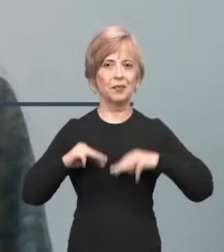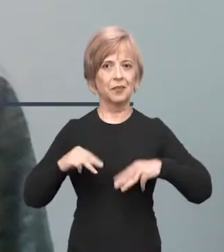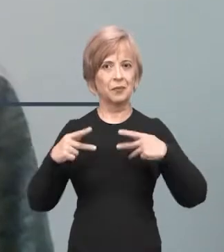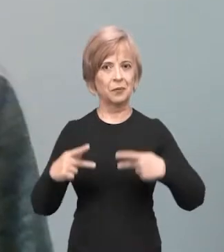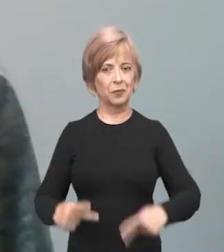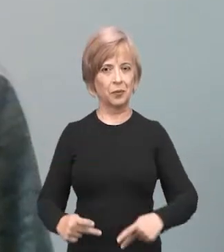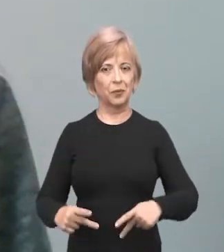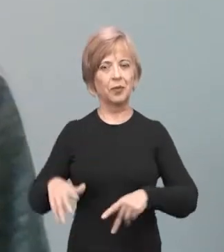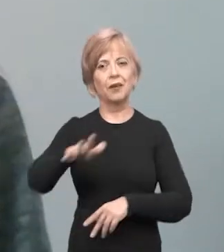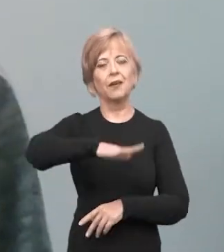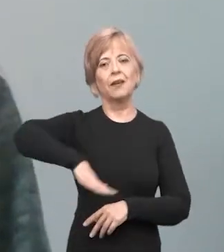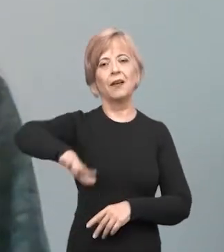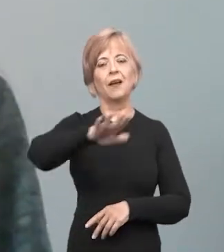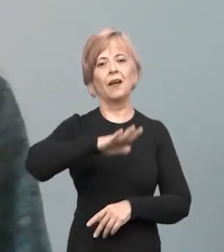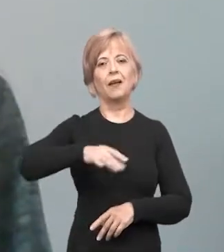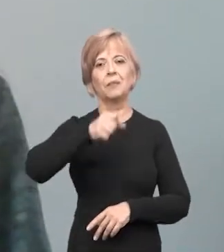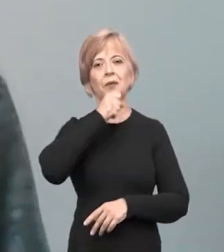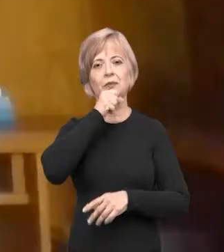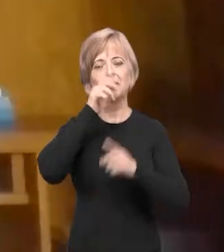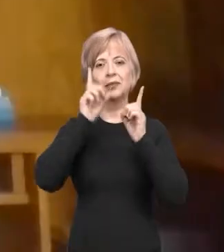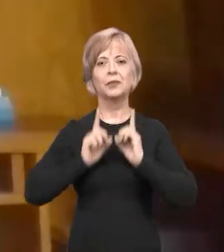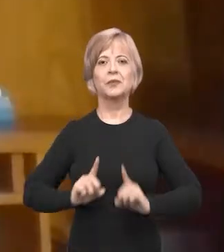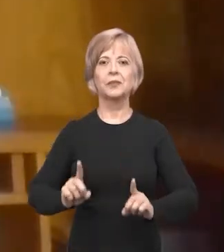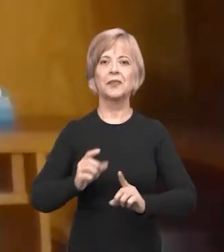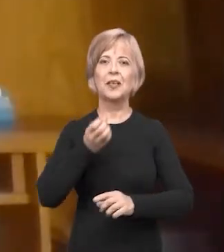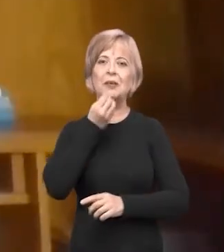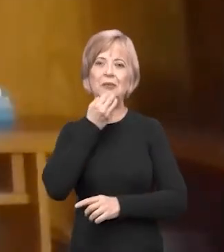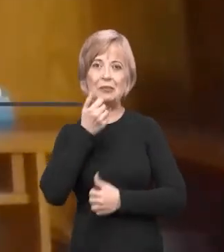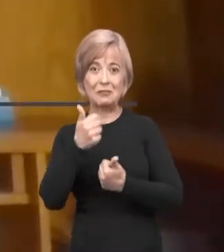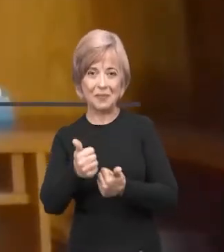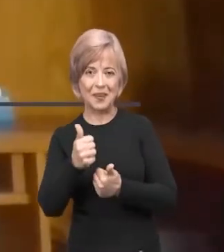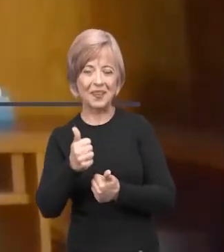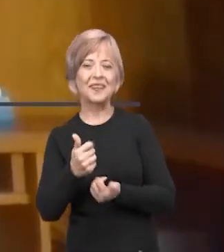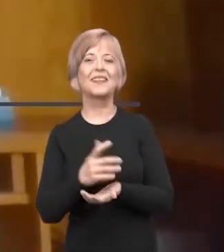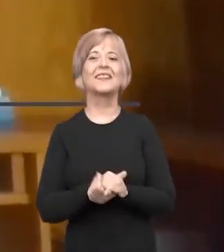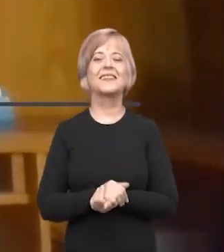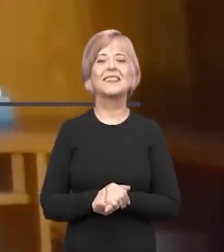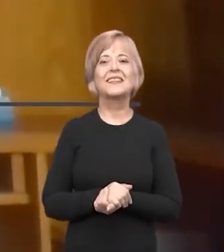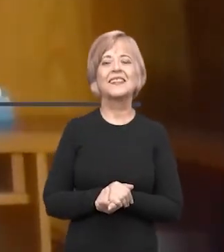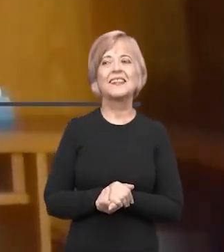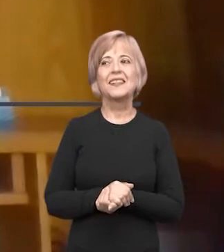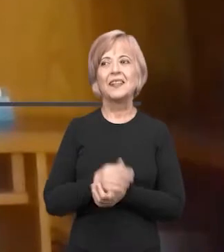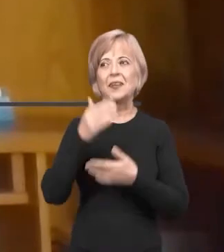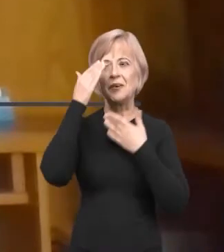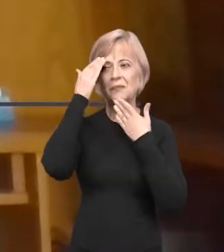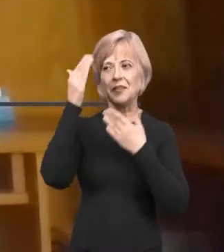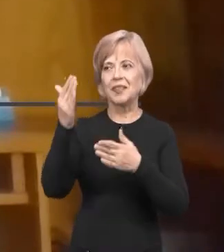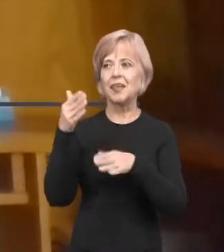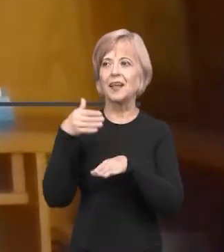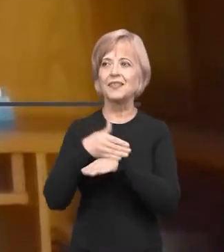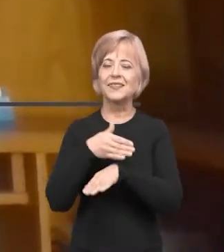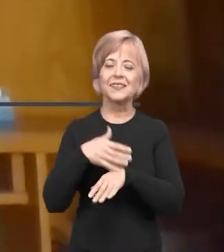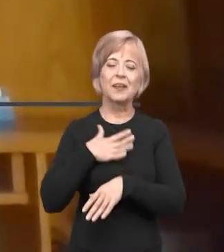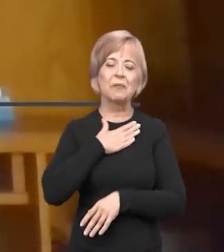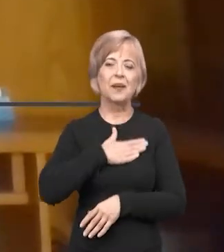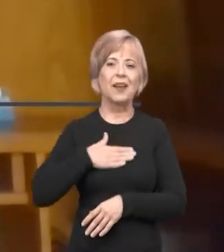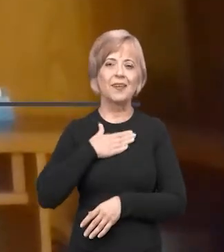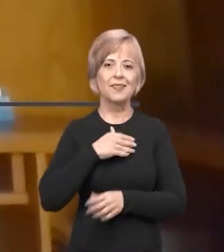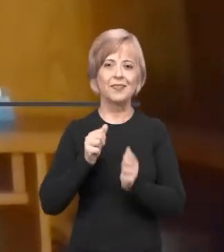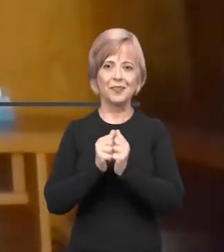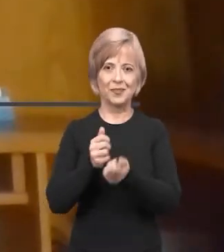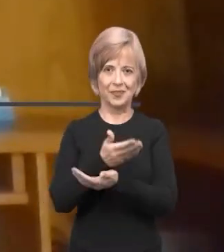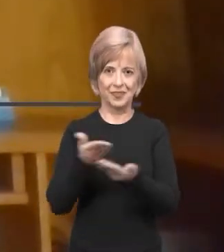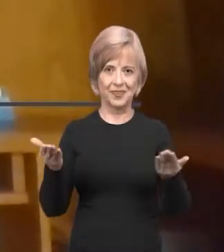Público na área do idoso e da pessoa com deficiência. Tudo bem, Juliana? Obrigada pelo convite. Prazer estar aqui